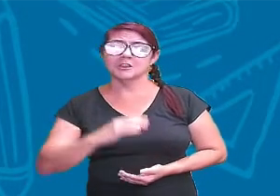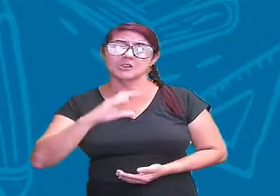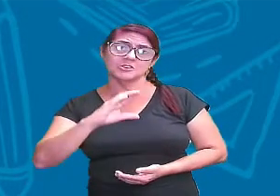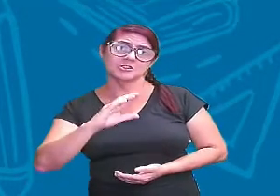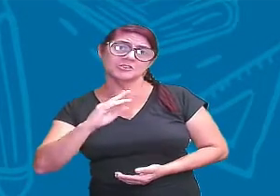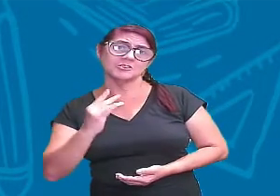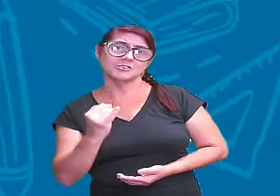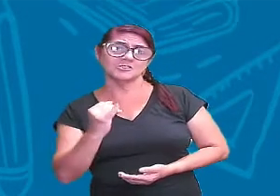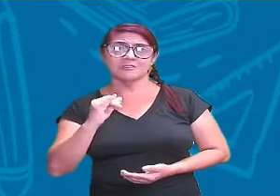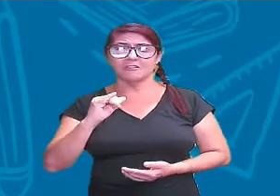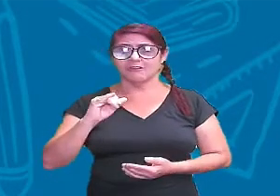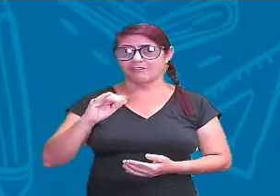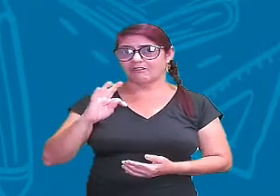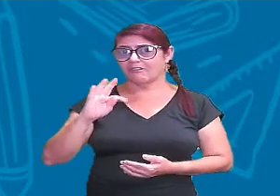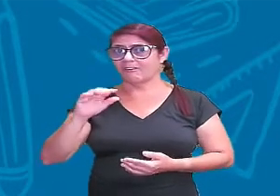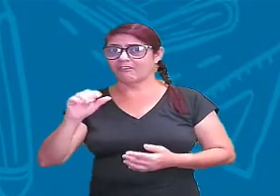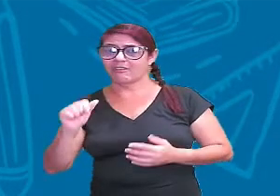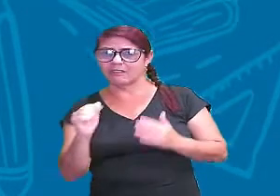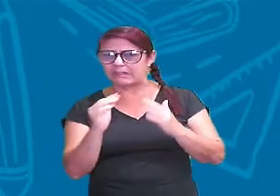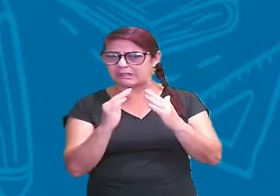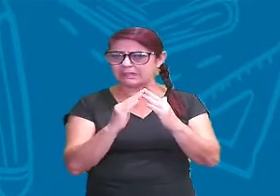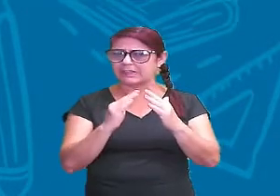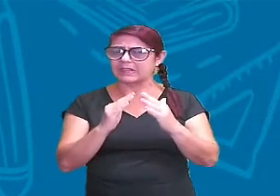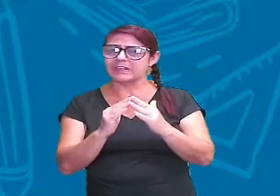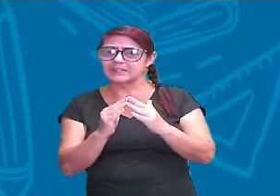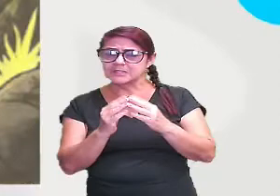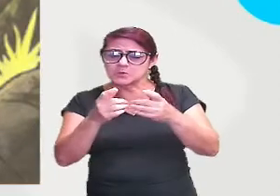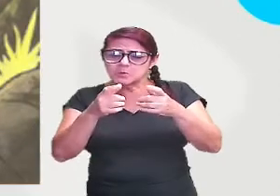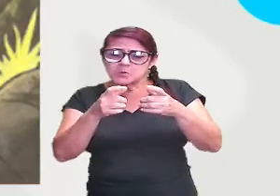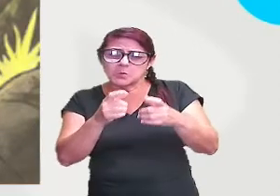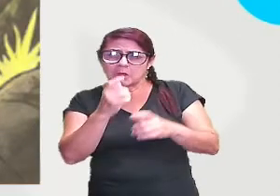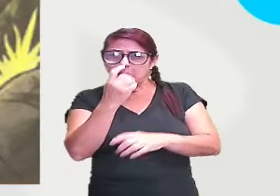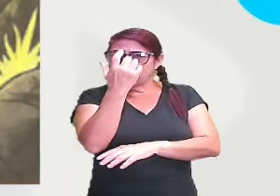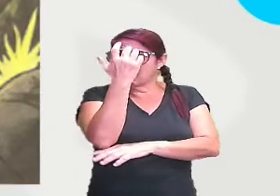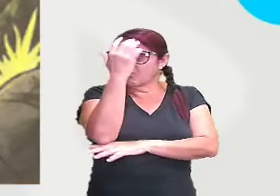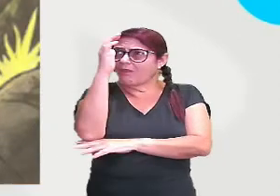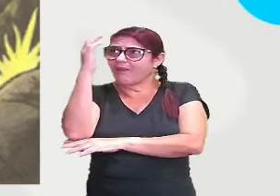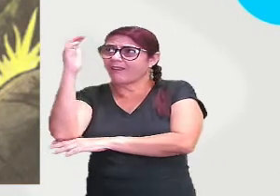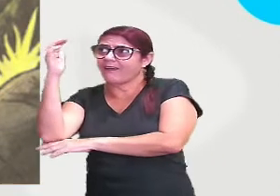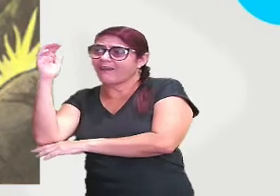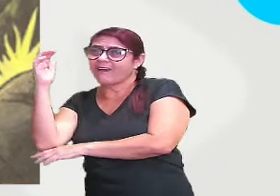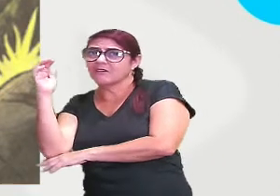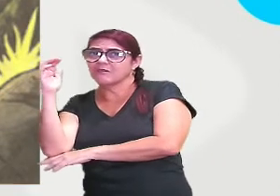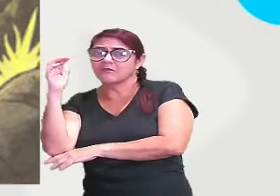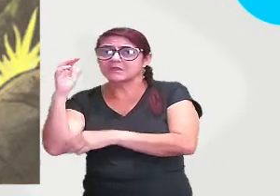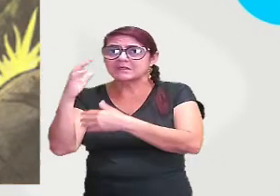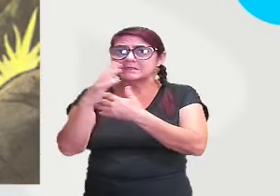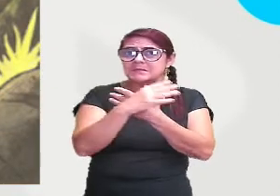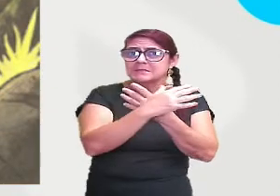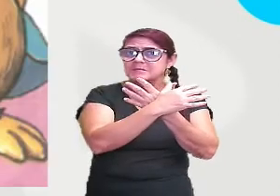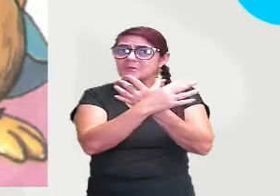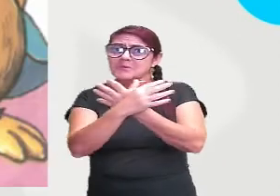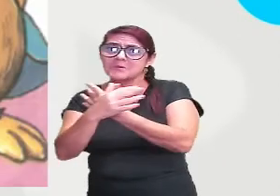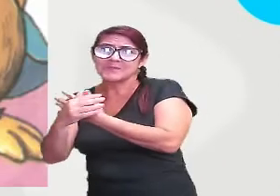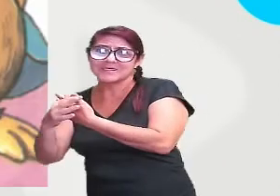Chiquita morava numa toca de uma árvore no bosque das borboletas.